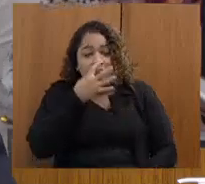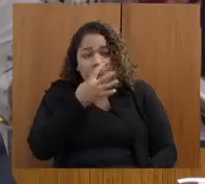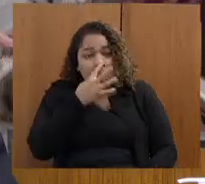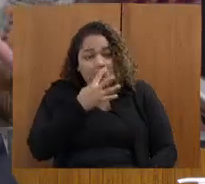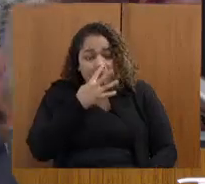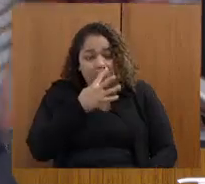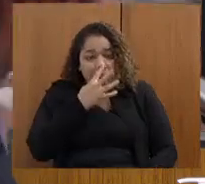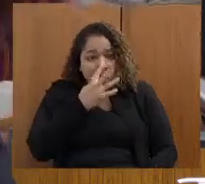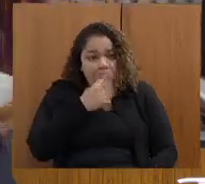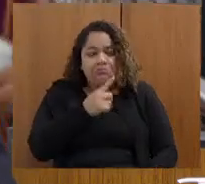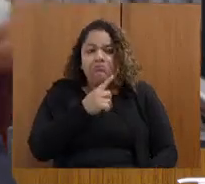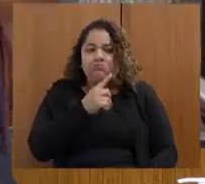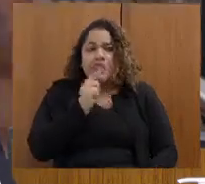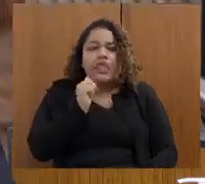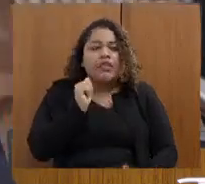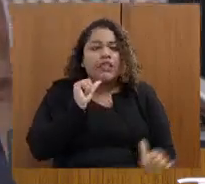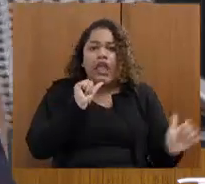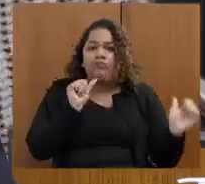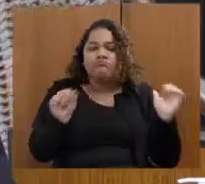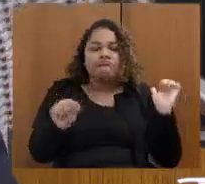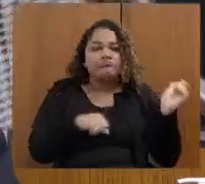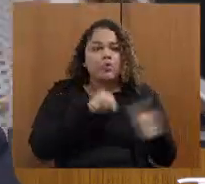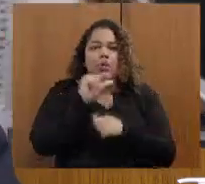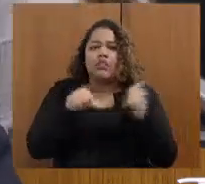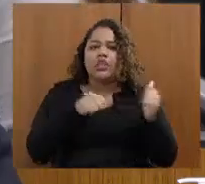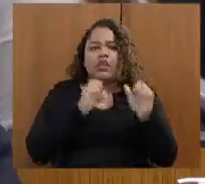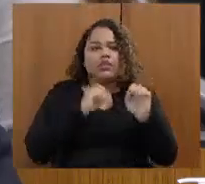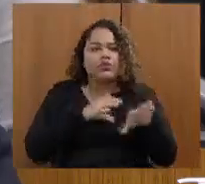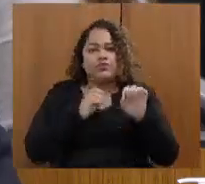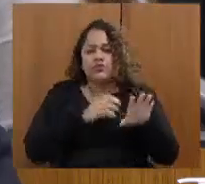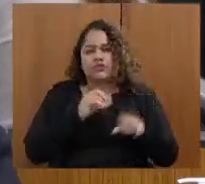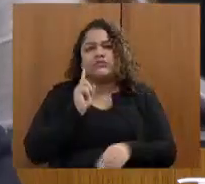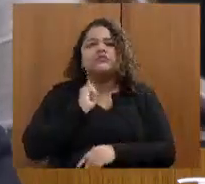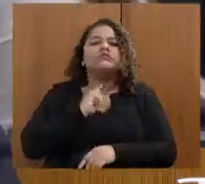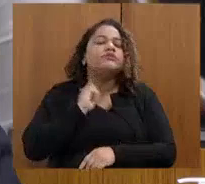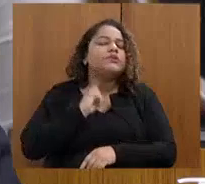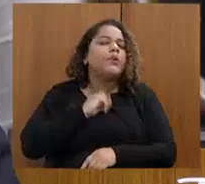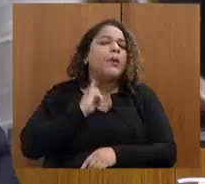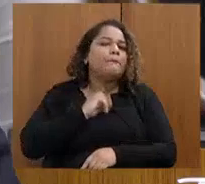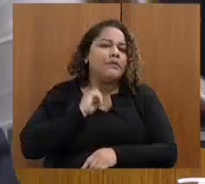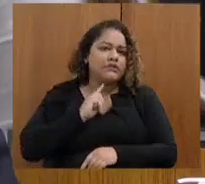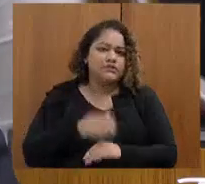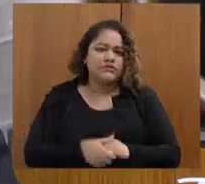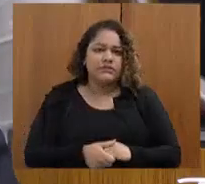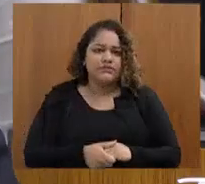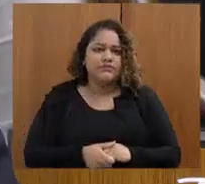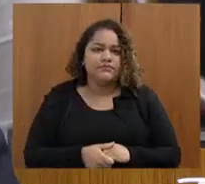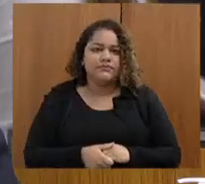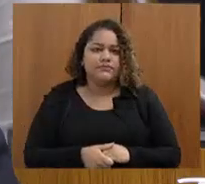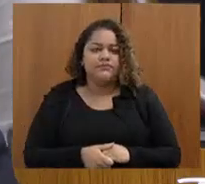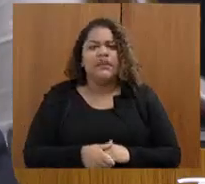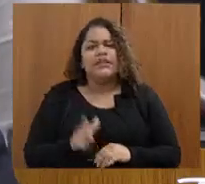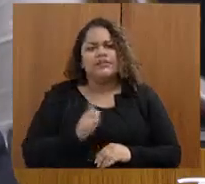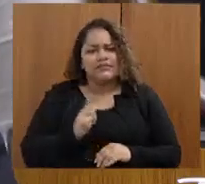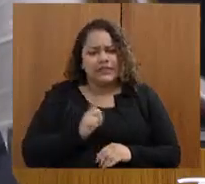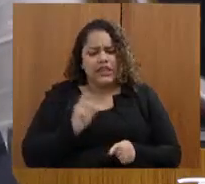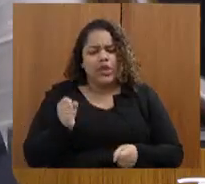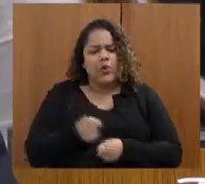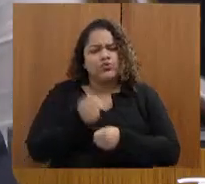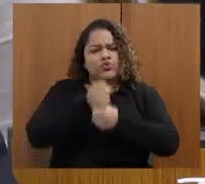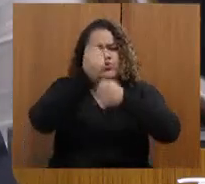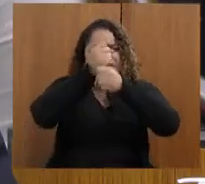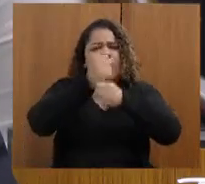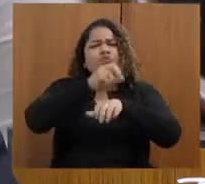a educação em Minas Gerais né Nós temos construção de inúmeras escolas de